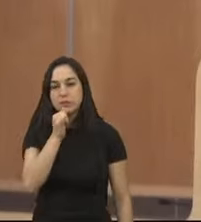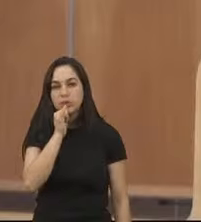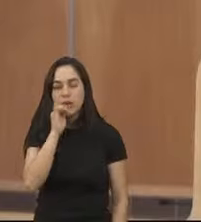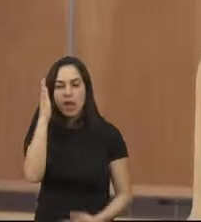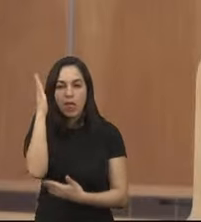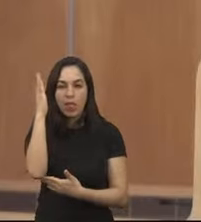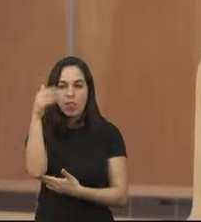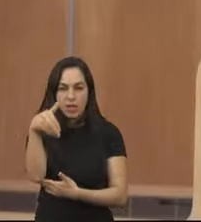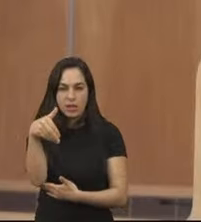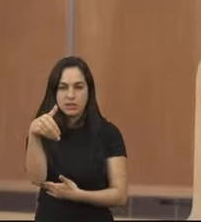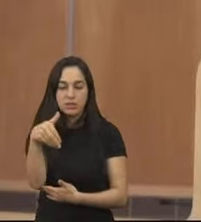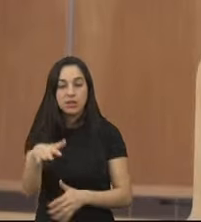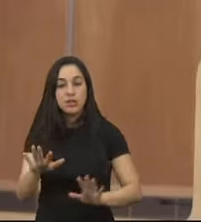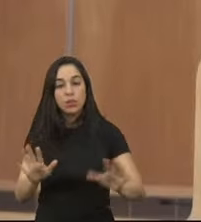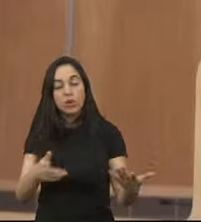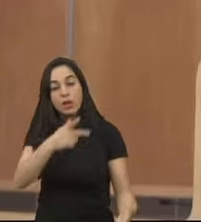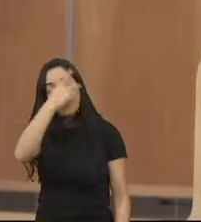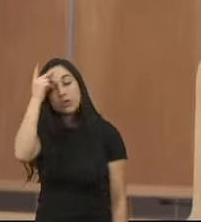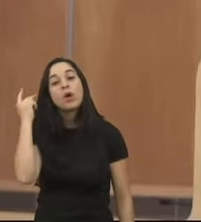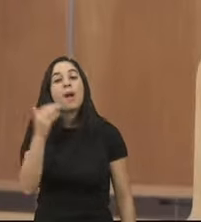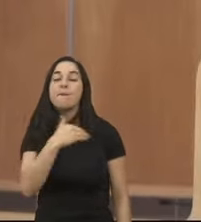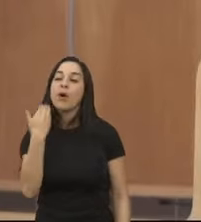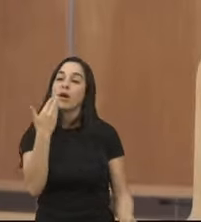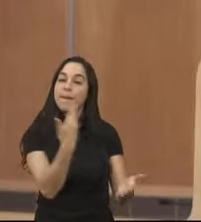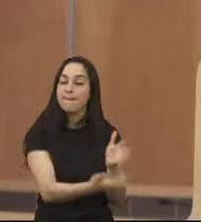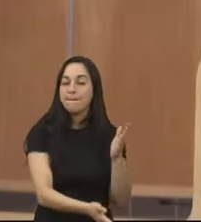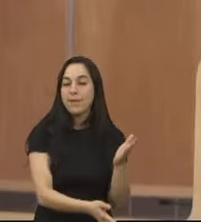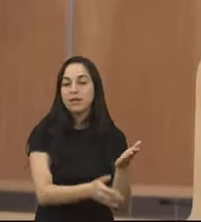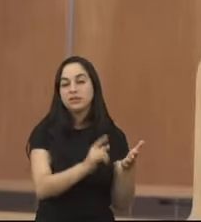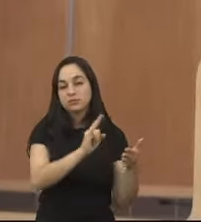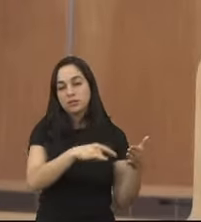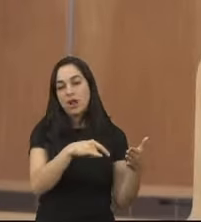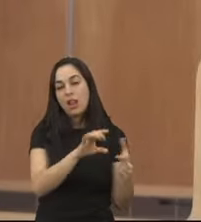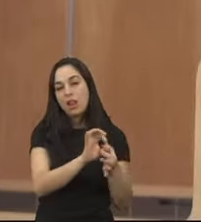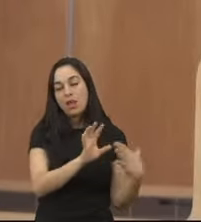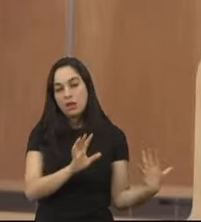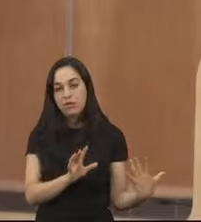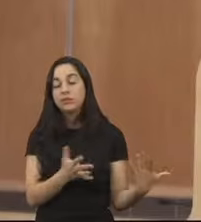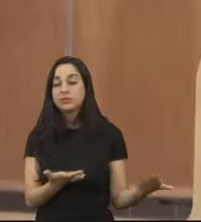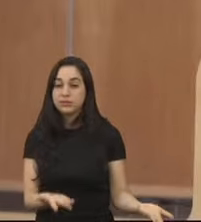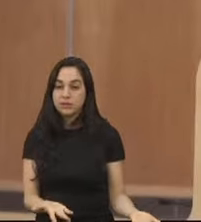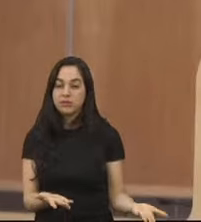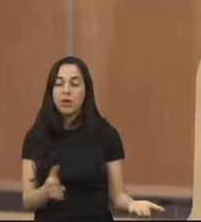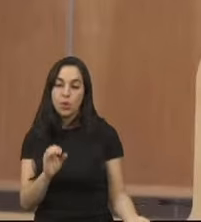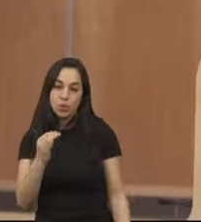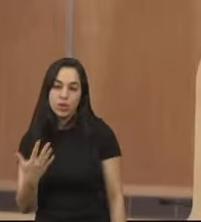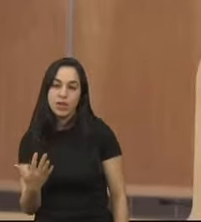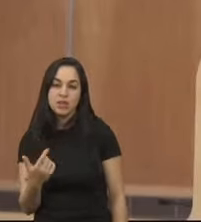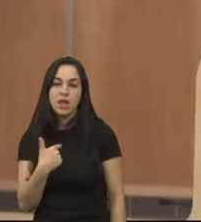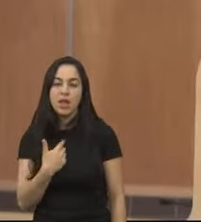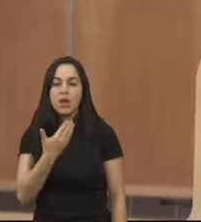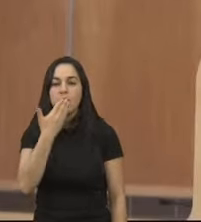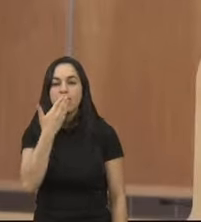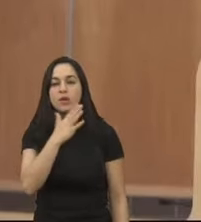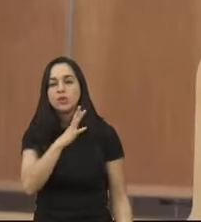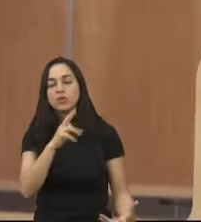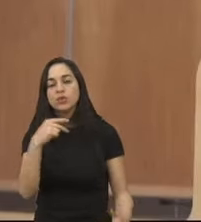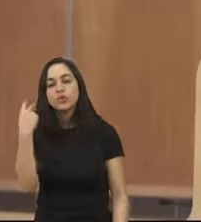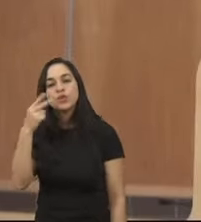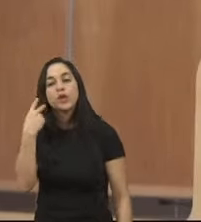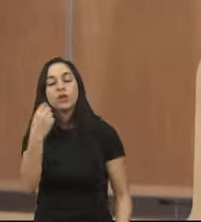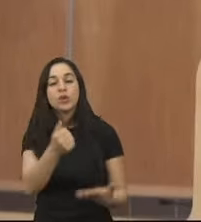quando a pessoa morre que vai perder a licença. Então, nesse caso, vai acontecer isso aí. Então, queria contar com o apoio dos vereadores aqui.